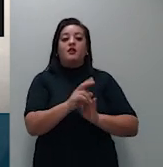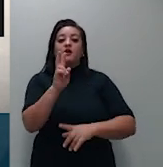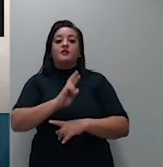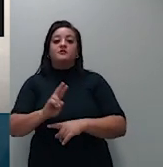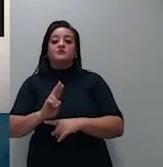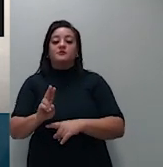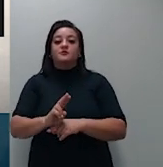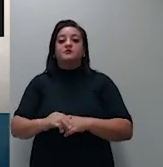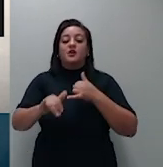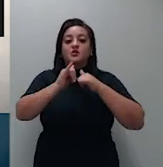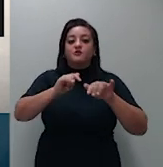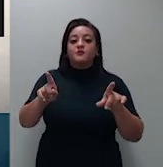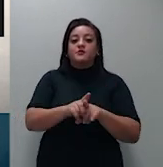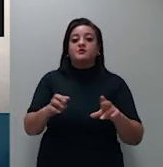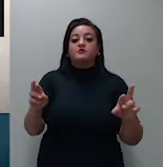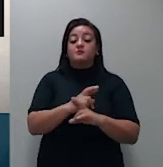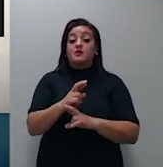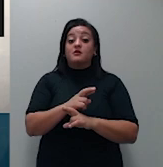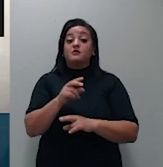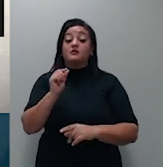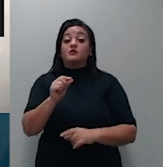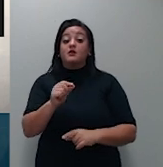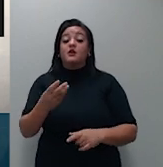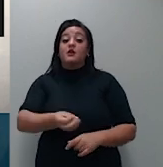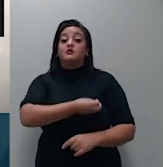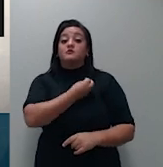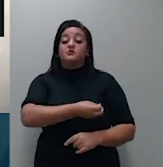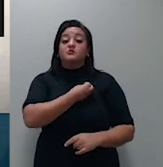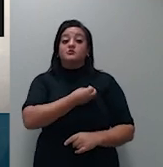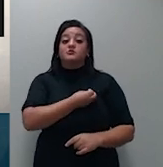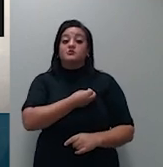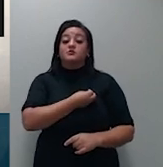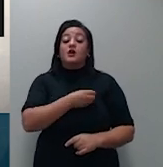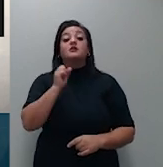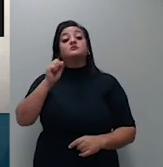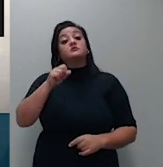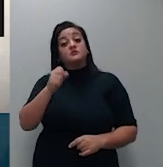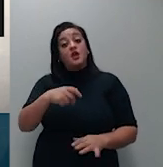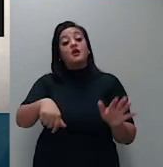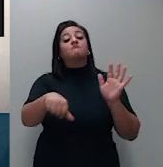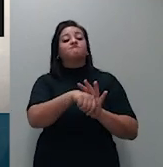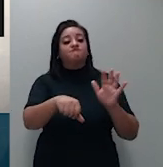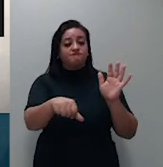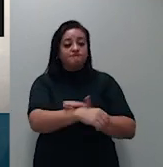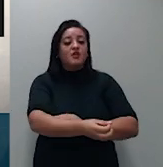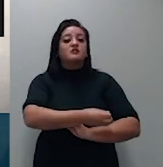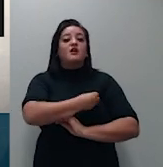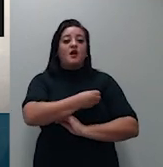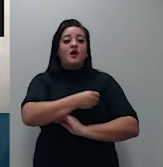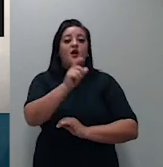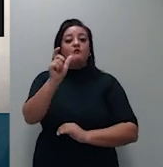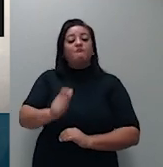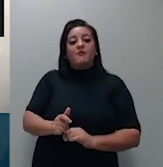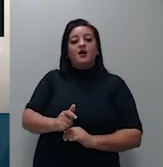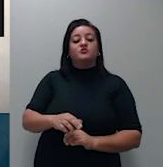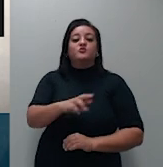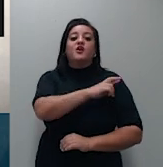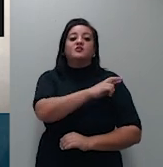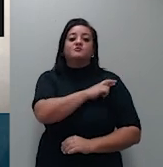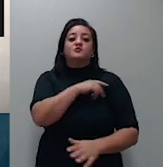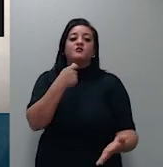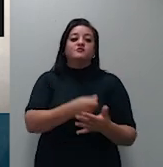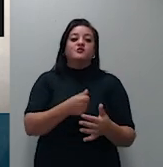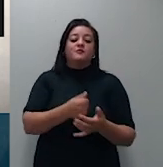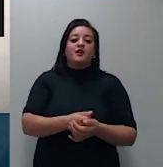telemática e ouvir os sim ato ilícito por parte do provedor de aplicações dos